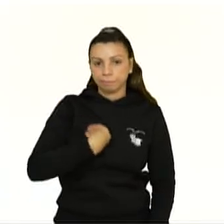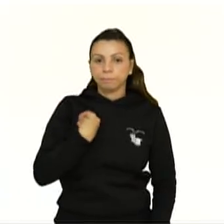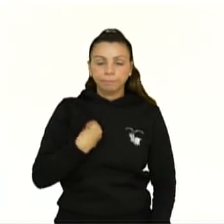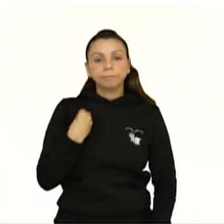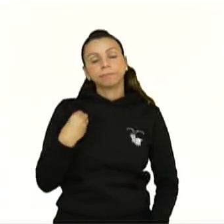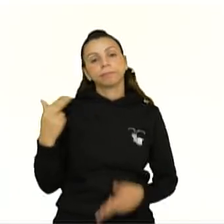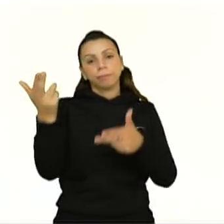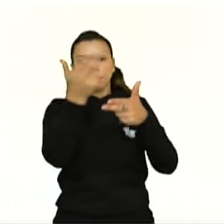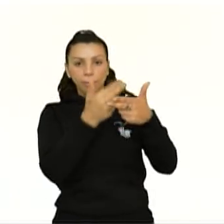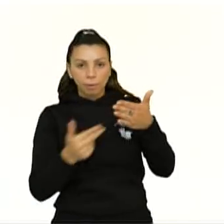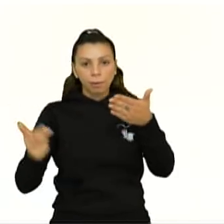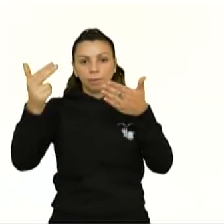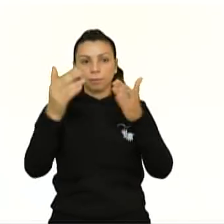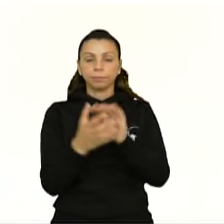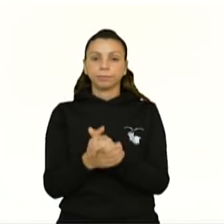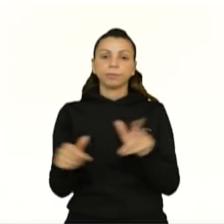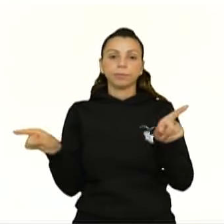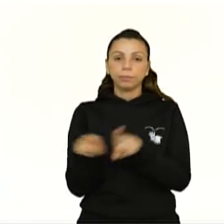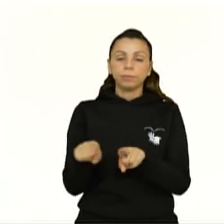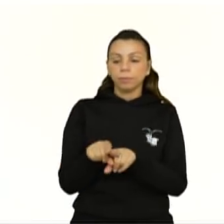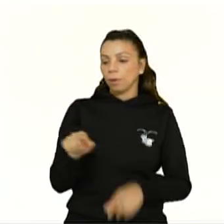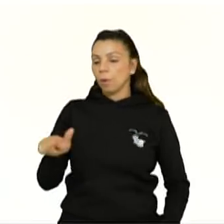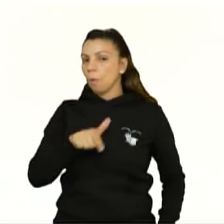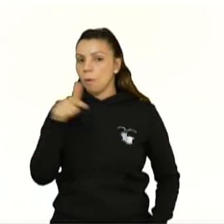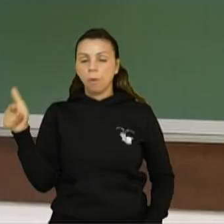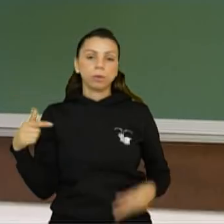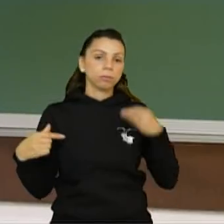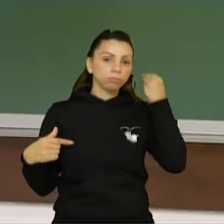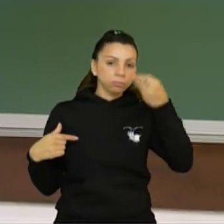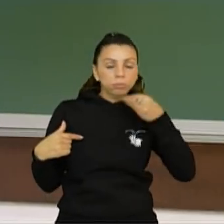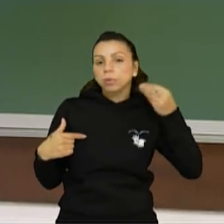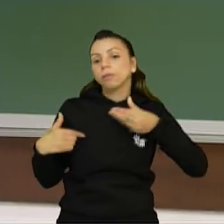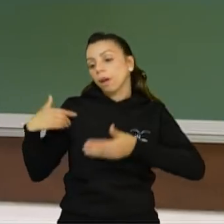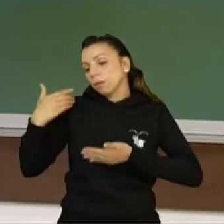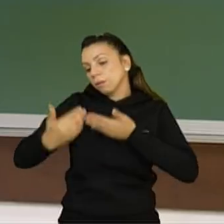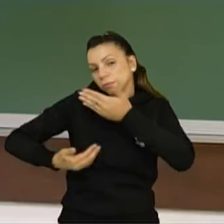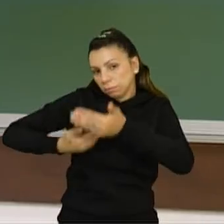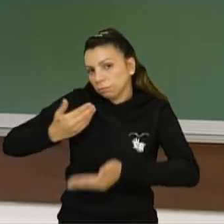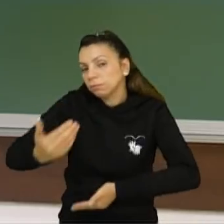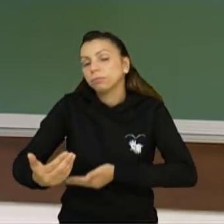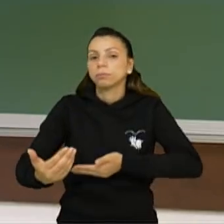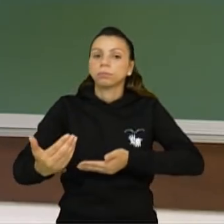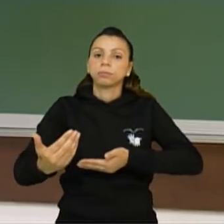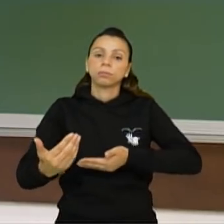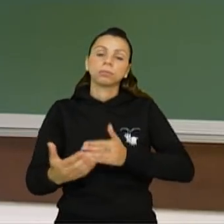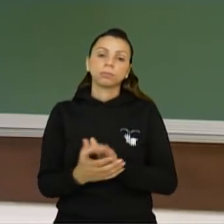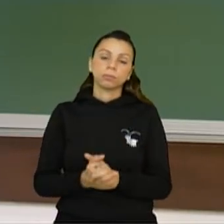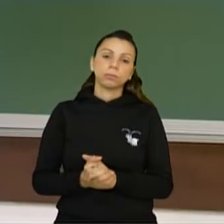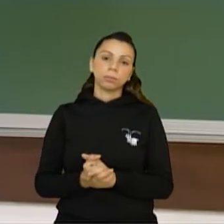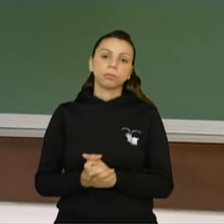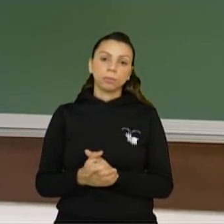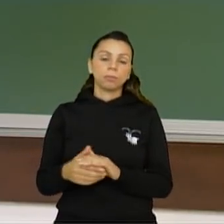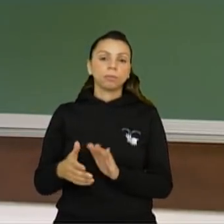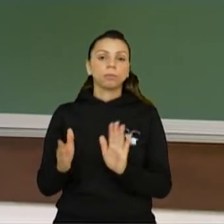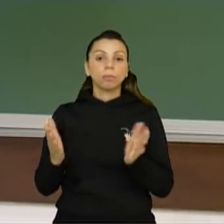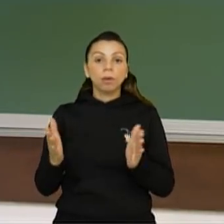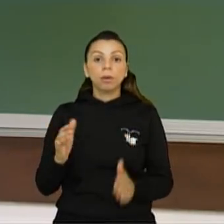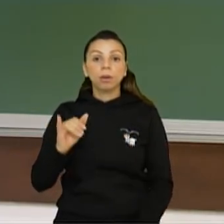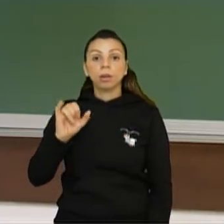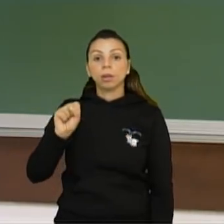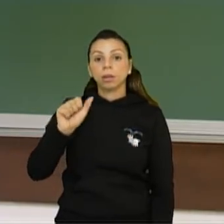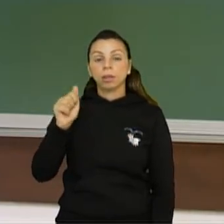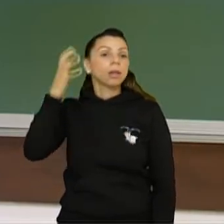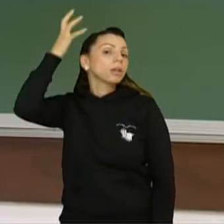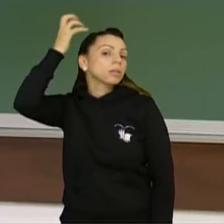pintura, tá? Mas aí nós temos também outros experimentos que vão evoluir essas questões, tá? Com respeito à pintura, que nós temos Isaac Newton, que ele não é